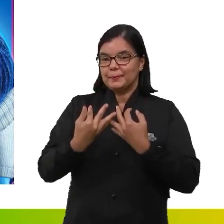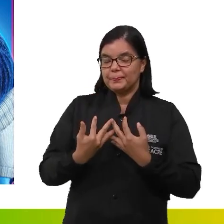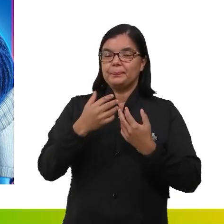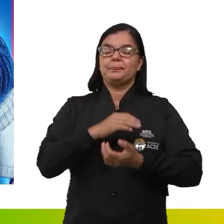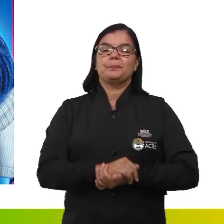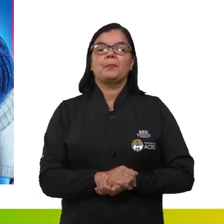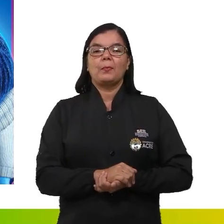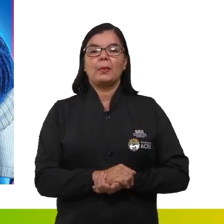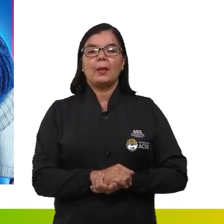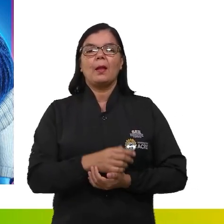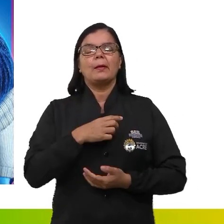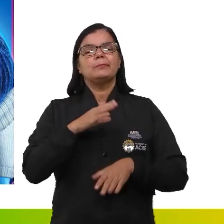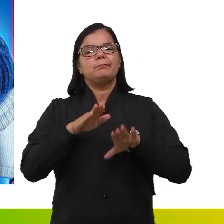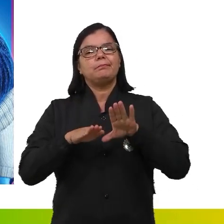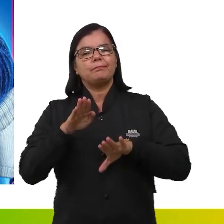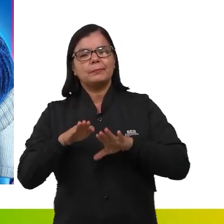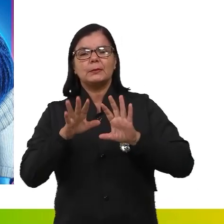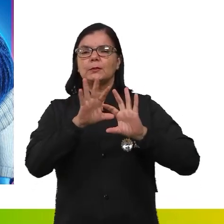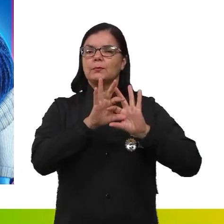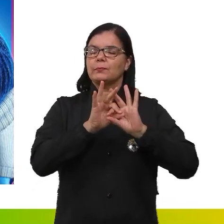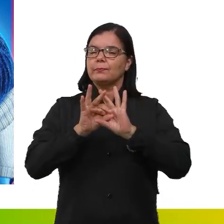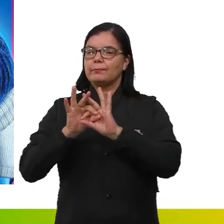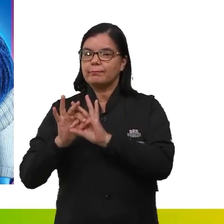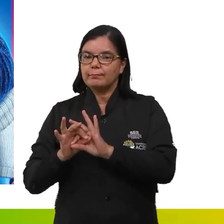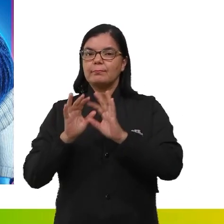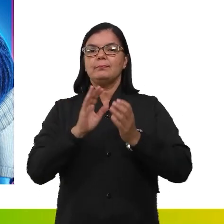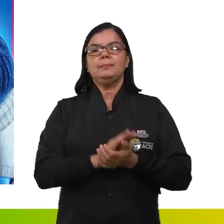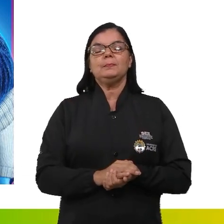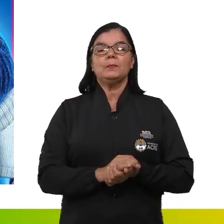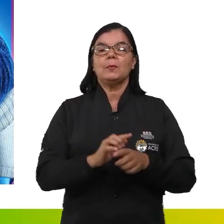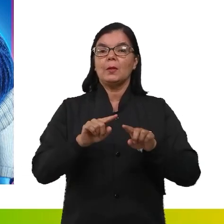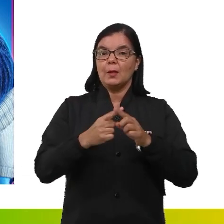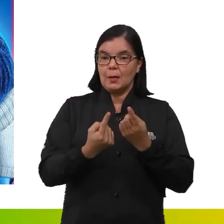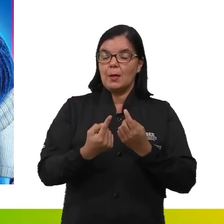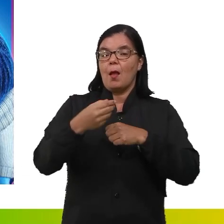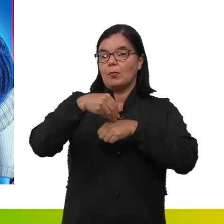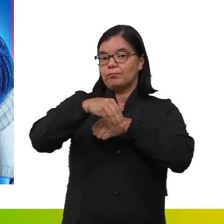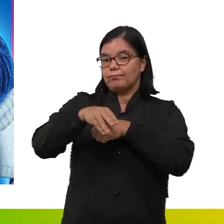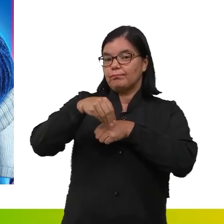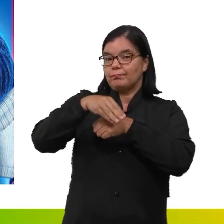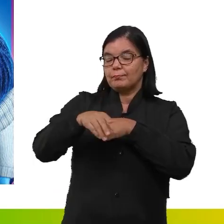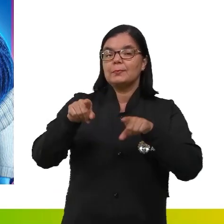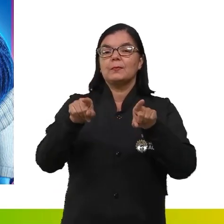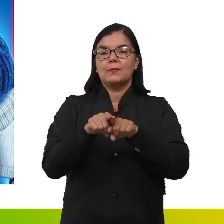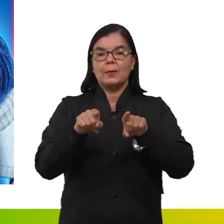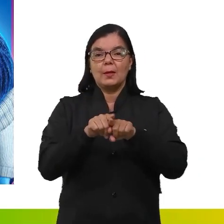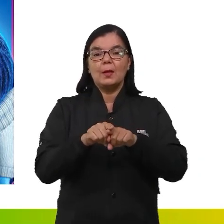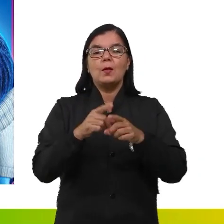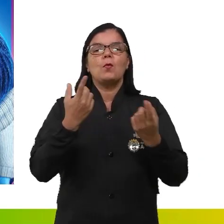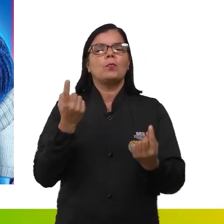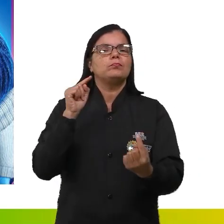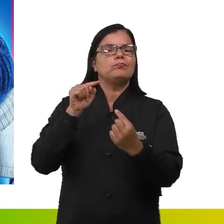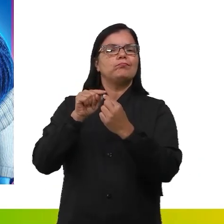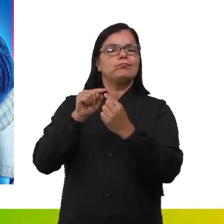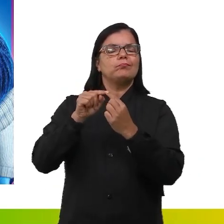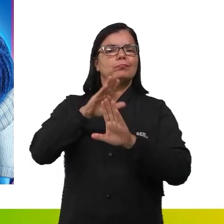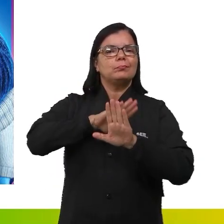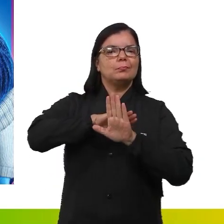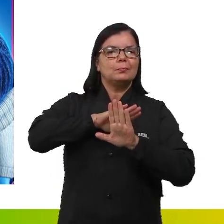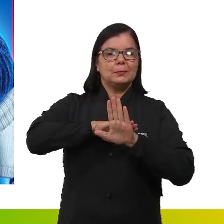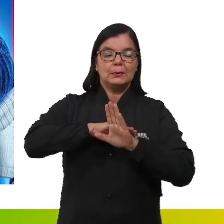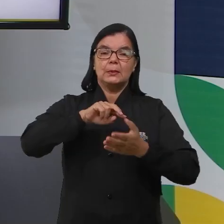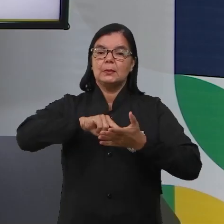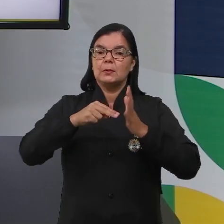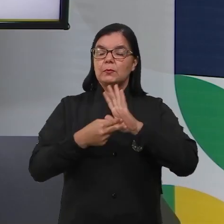dizer, a depender do contexto também que a mensagem ela é transmitida e a intenção por trás dela.